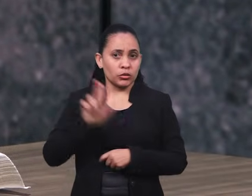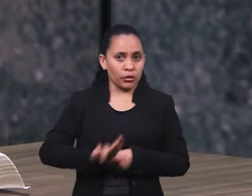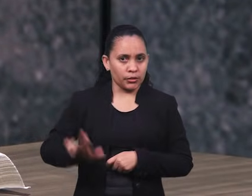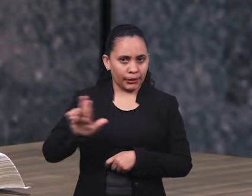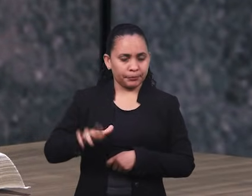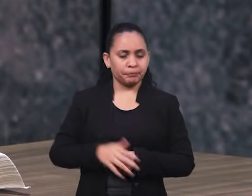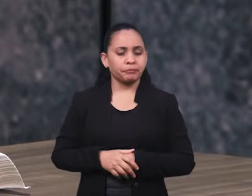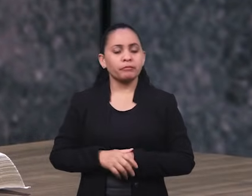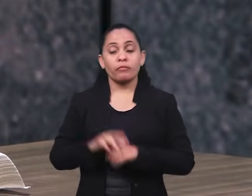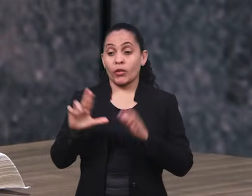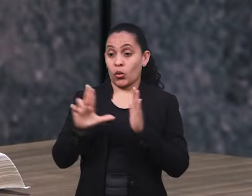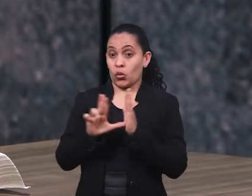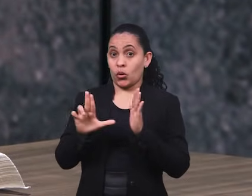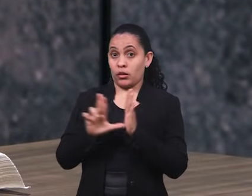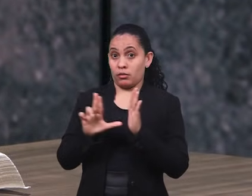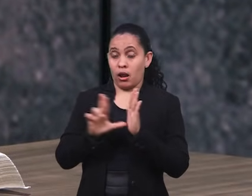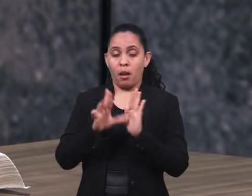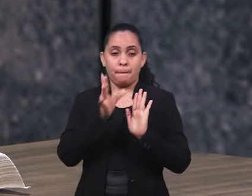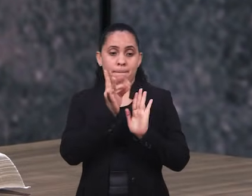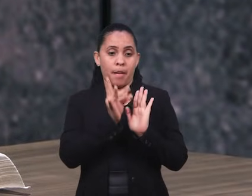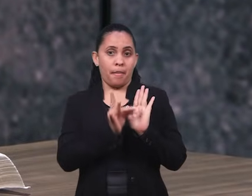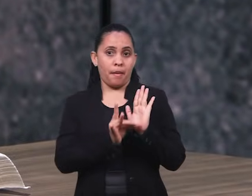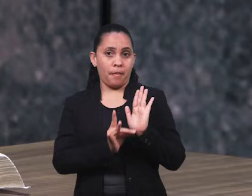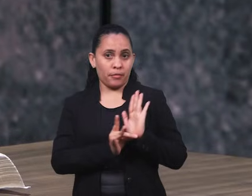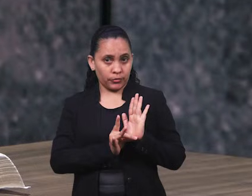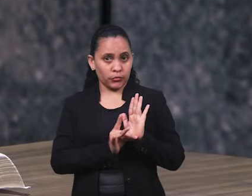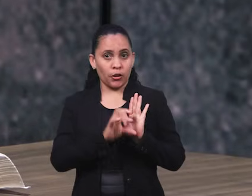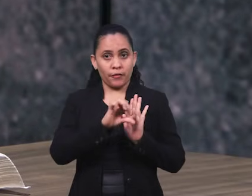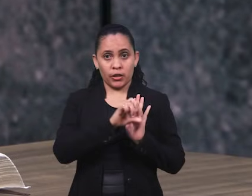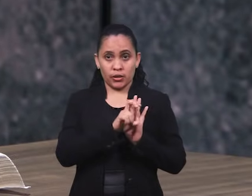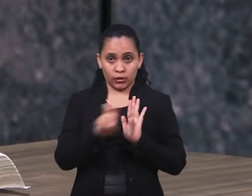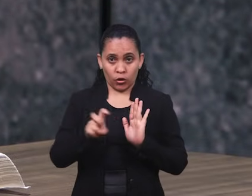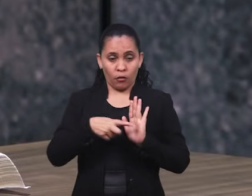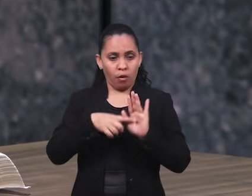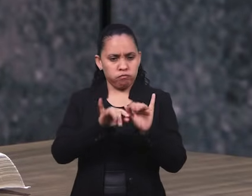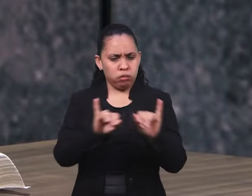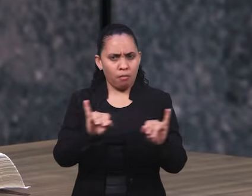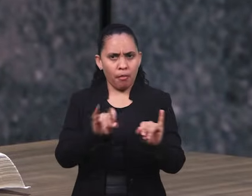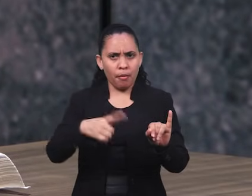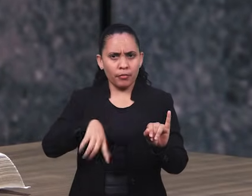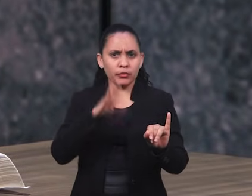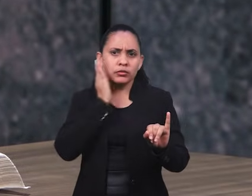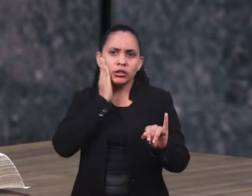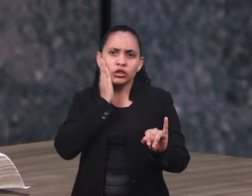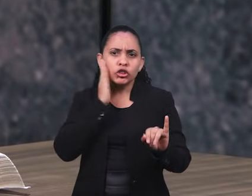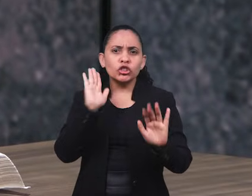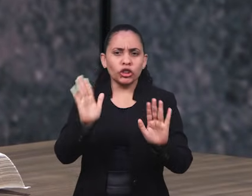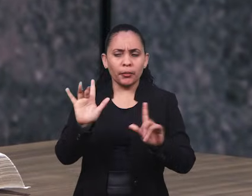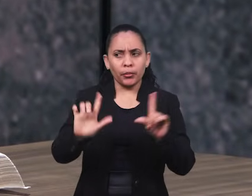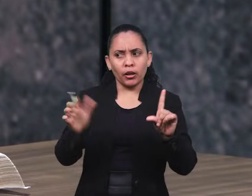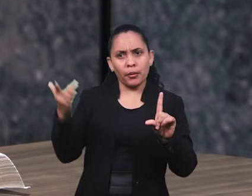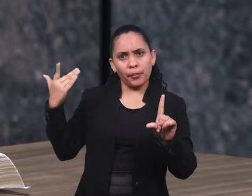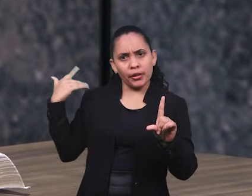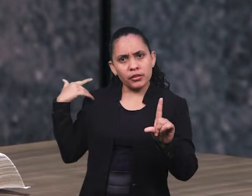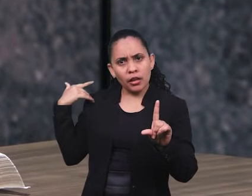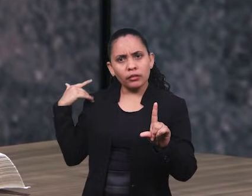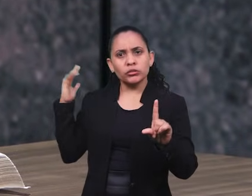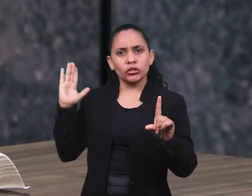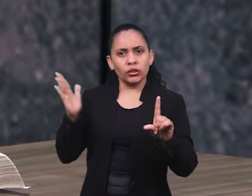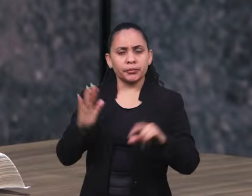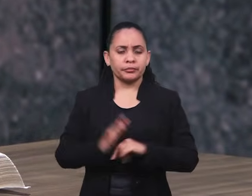usado. Bem, quando Lutero divulgou as 95 teses, e eu creio que isso já foi bastante claramente exposto no programa